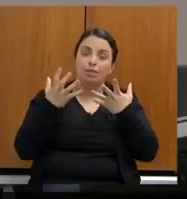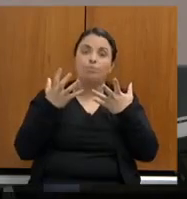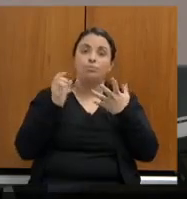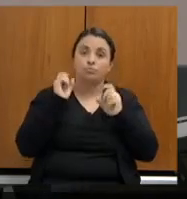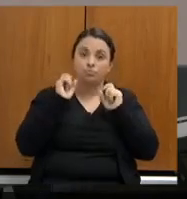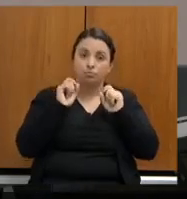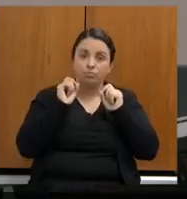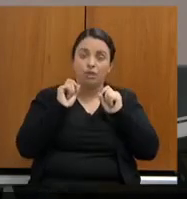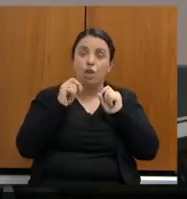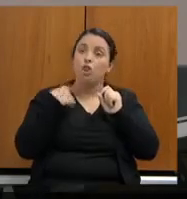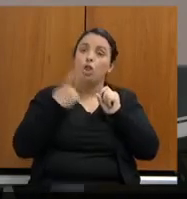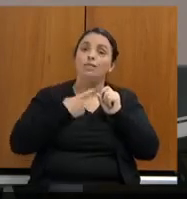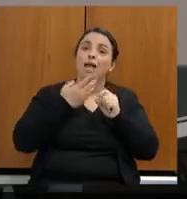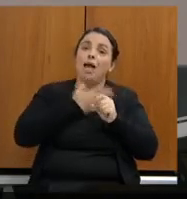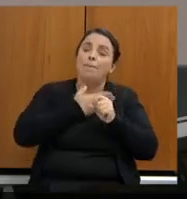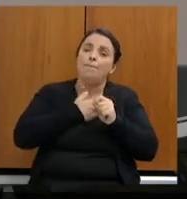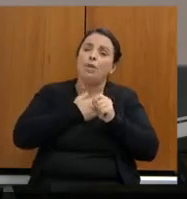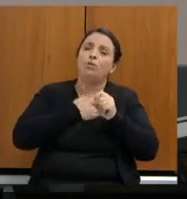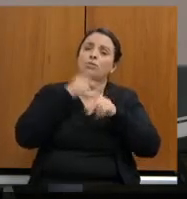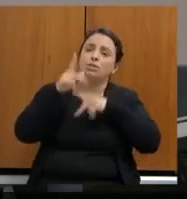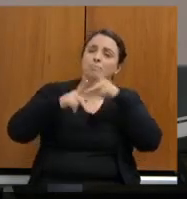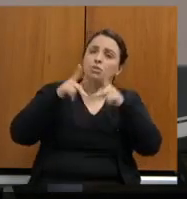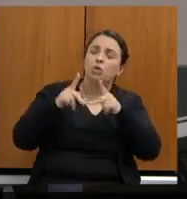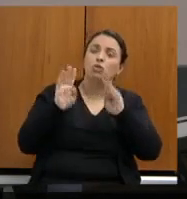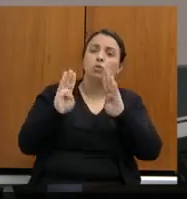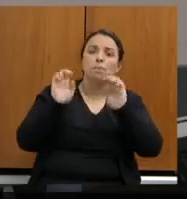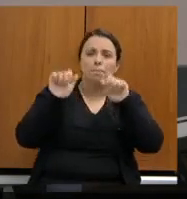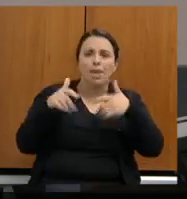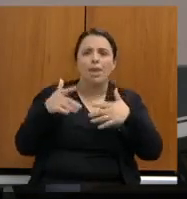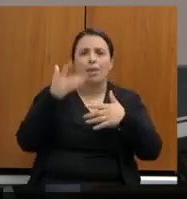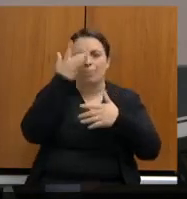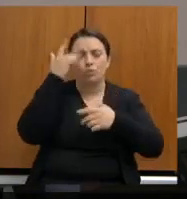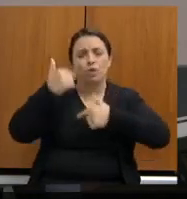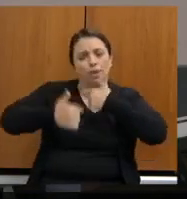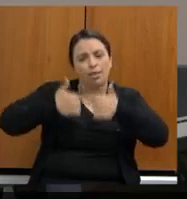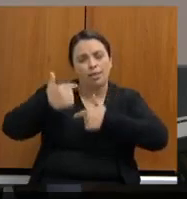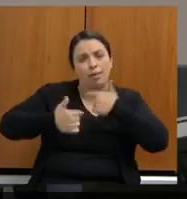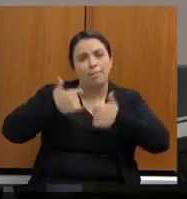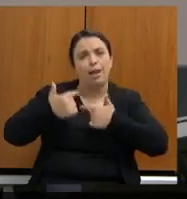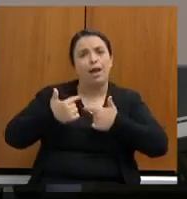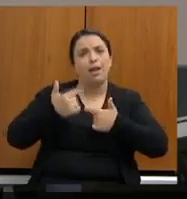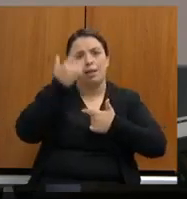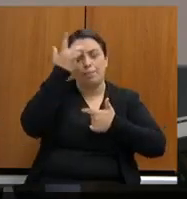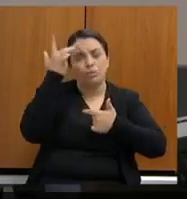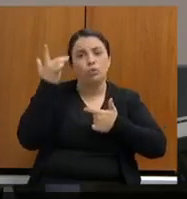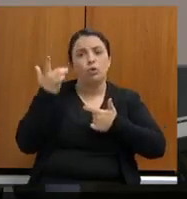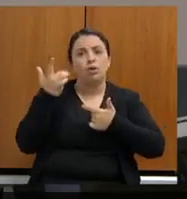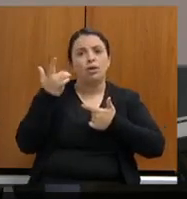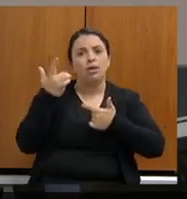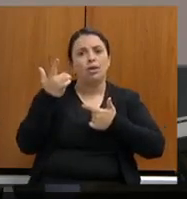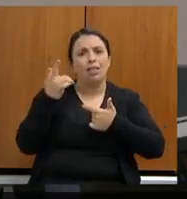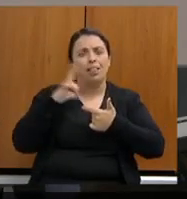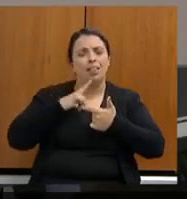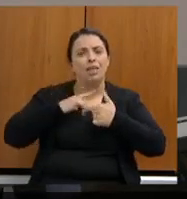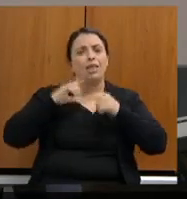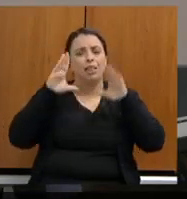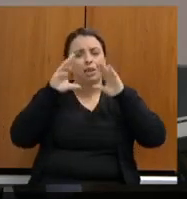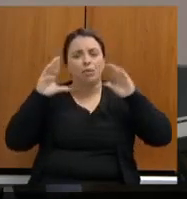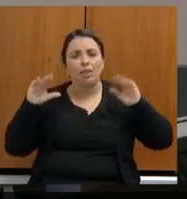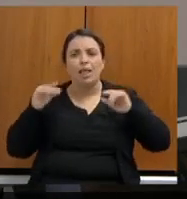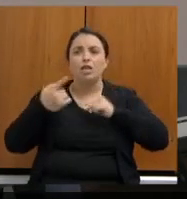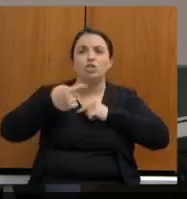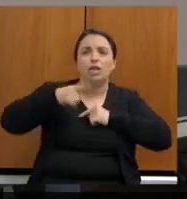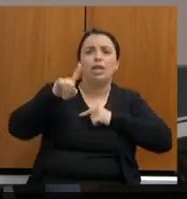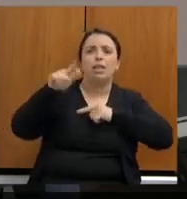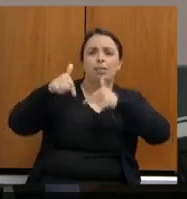amigos do pai de família nós somos amigos aquele que trabalha nós somos amigos aquele que produz e que possa ter tranquilidade a regressar a sua casa